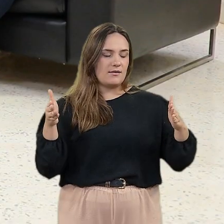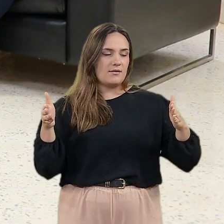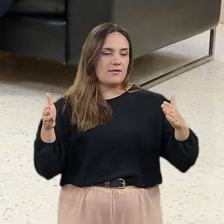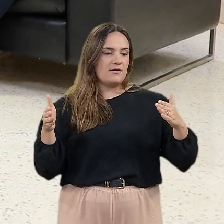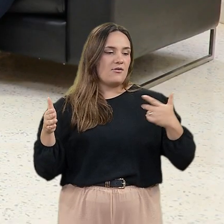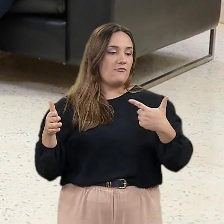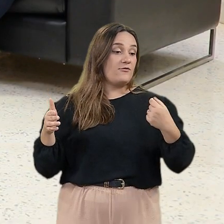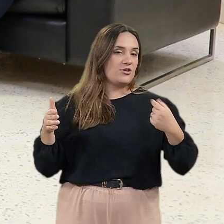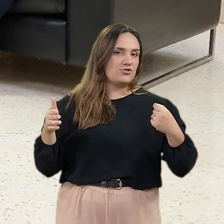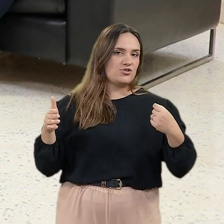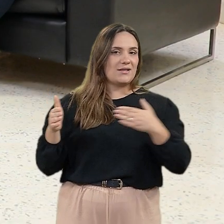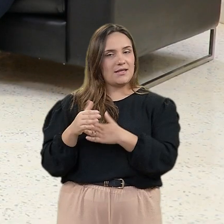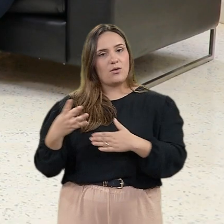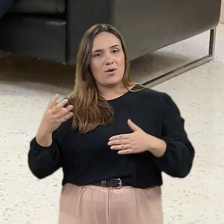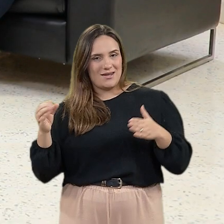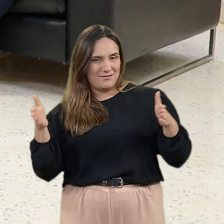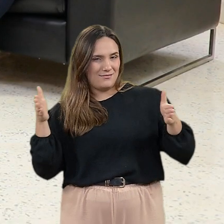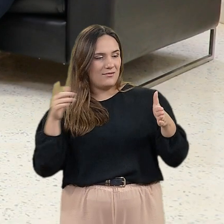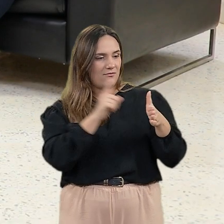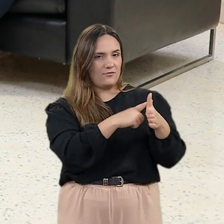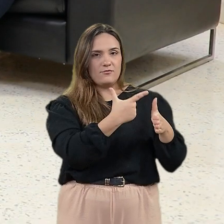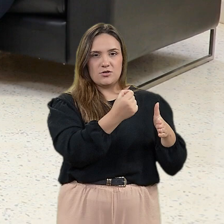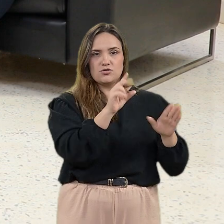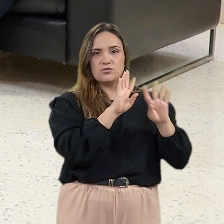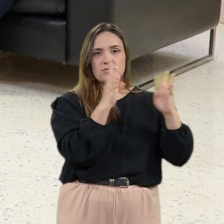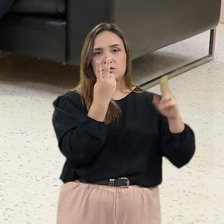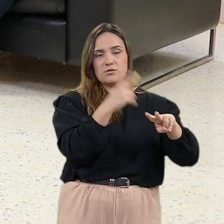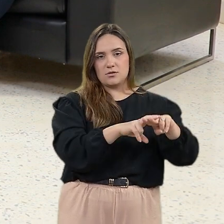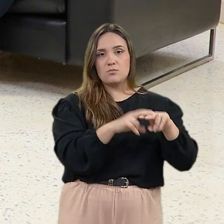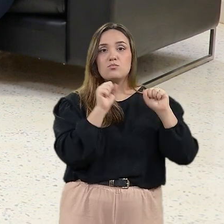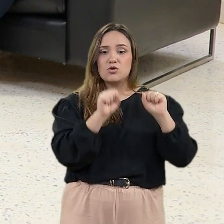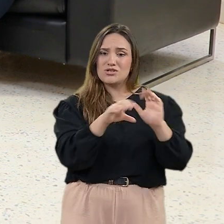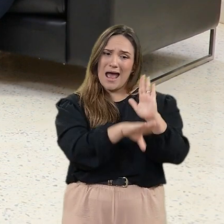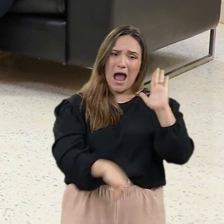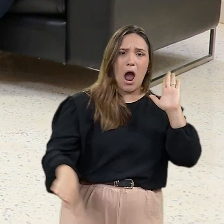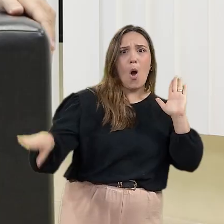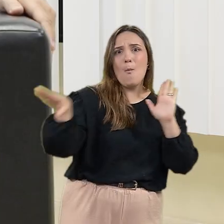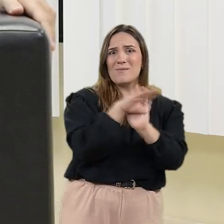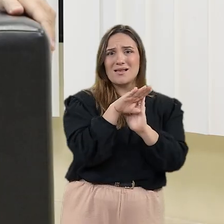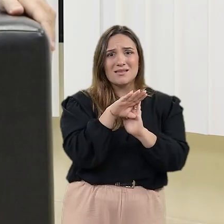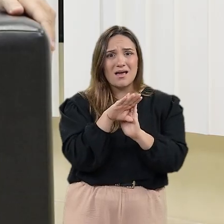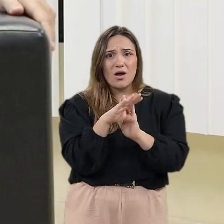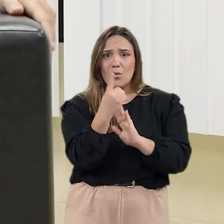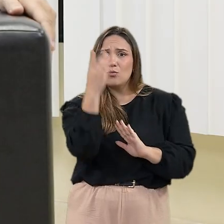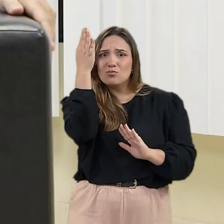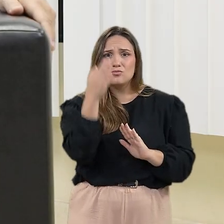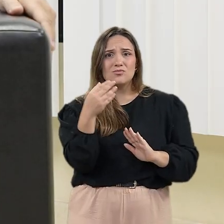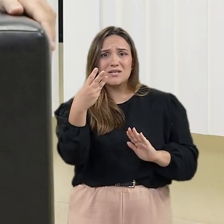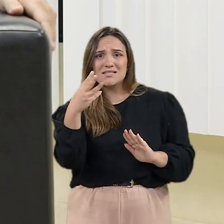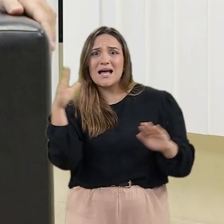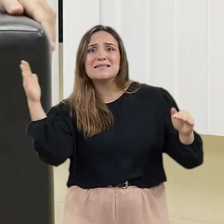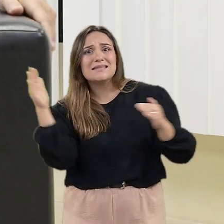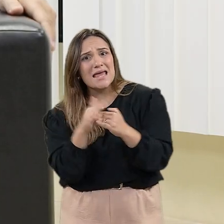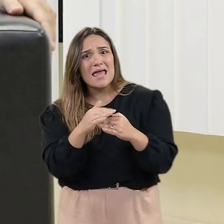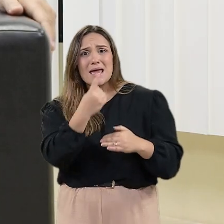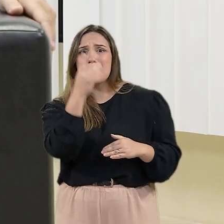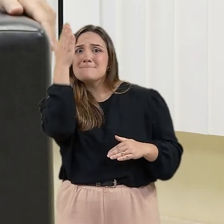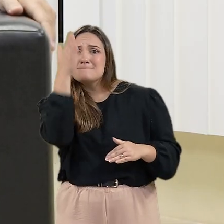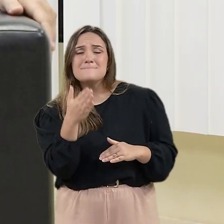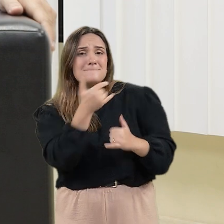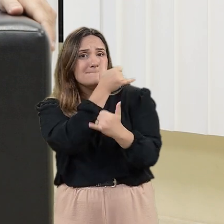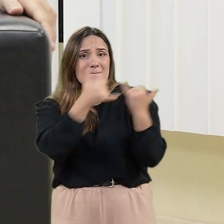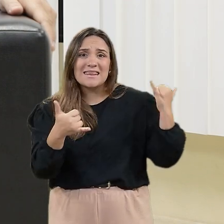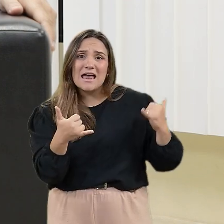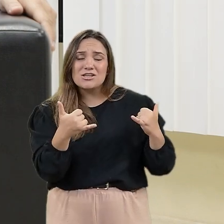poderá aumentar essa pena, no caso concreto, de 1/3 à metade. E já aconteceu ali comigo, quando ainda